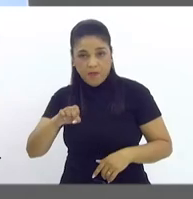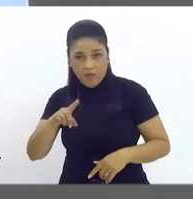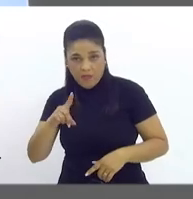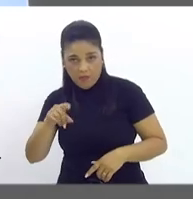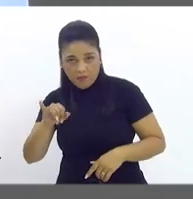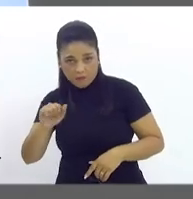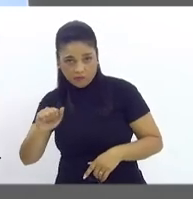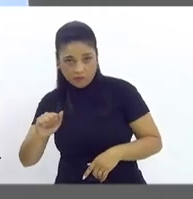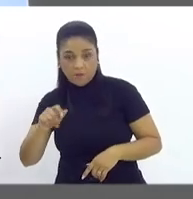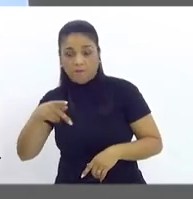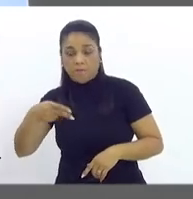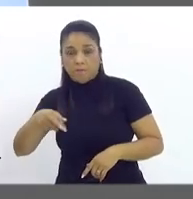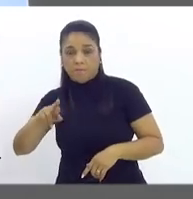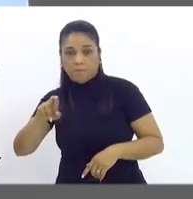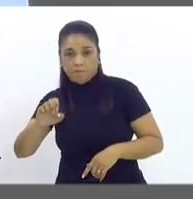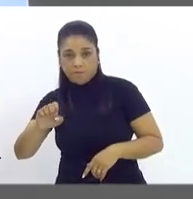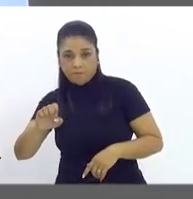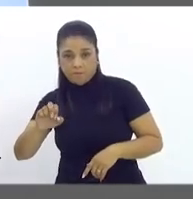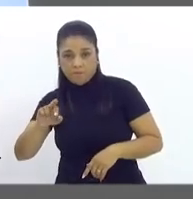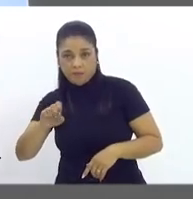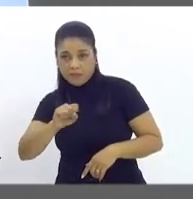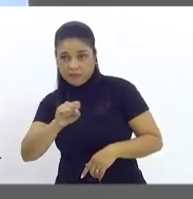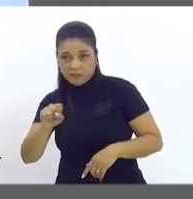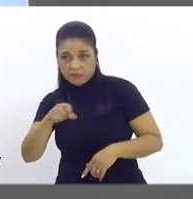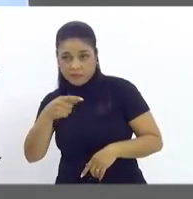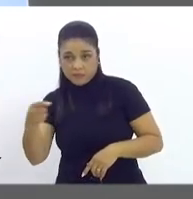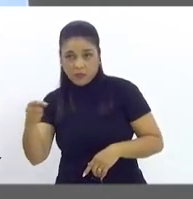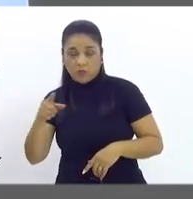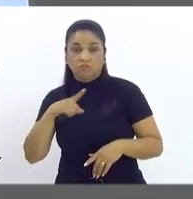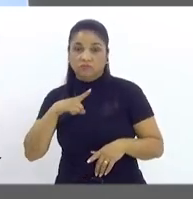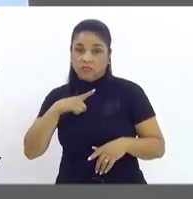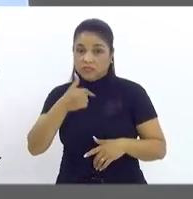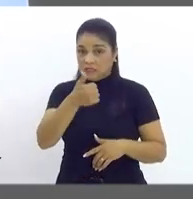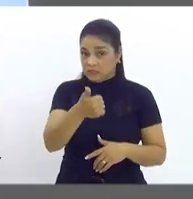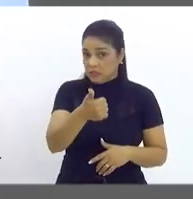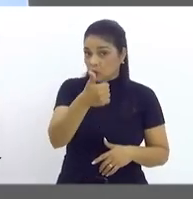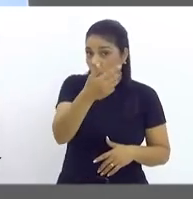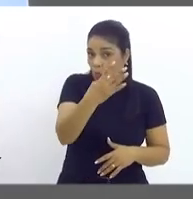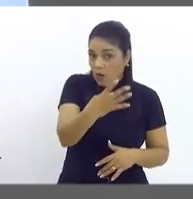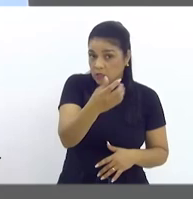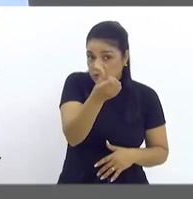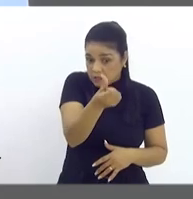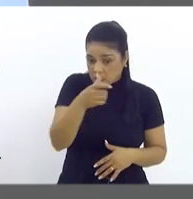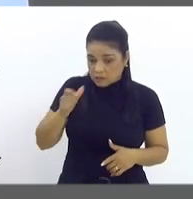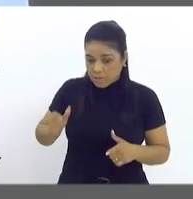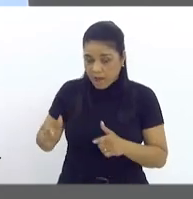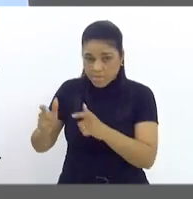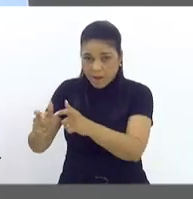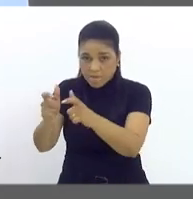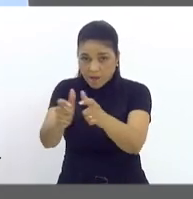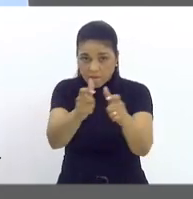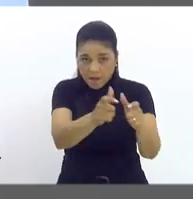regula de média para baixa. Nós temos 146 estações de regulagem,